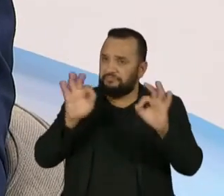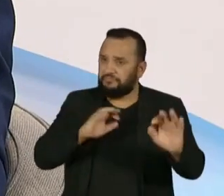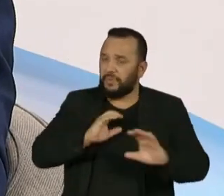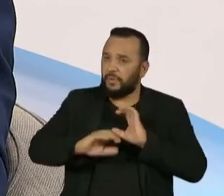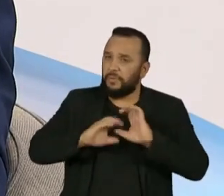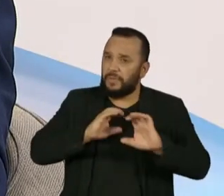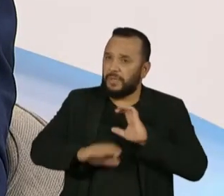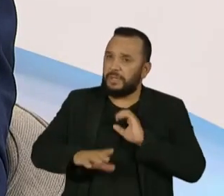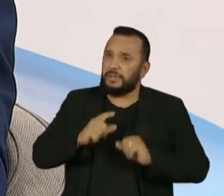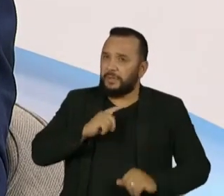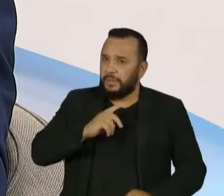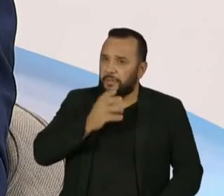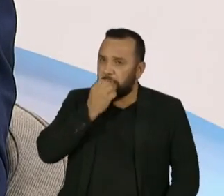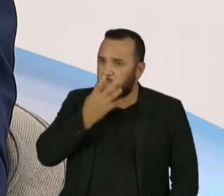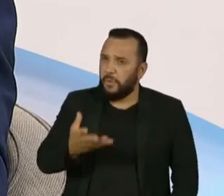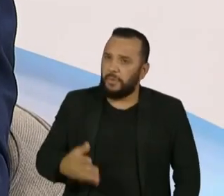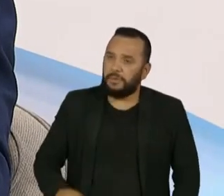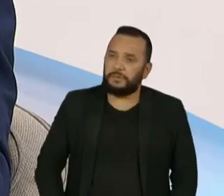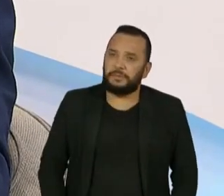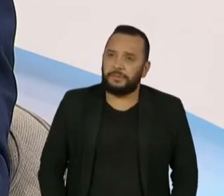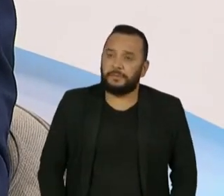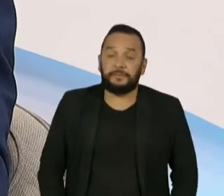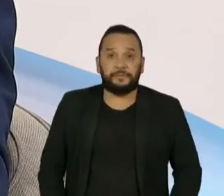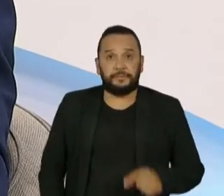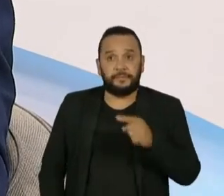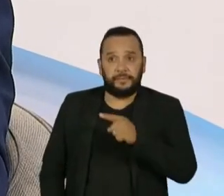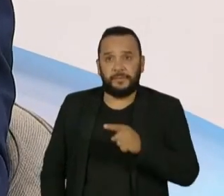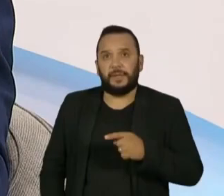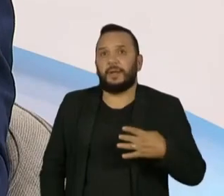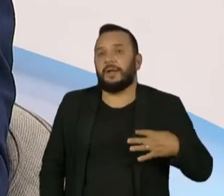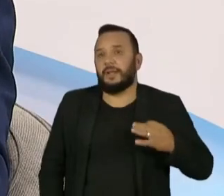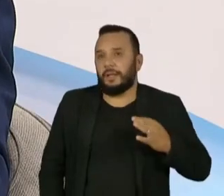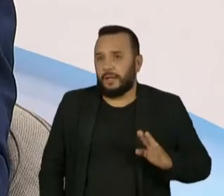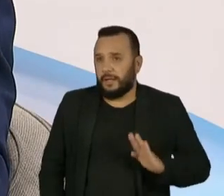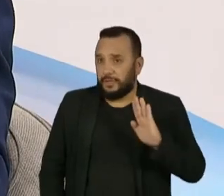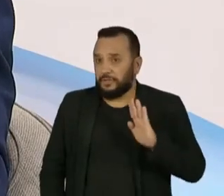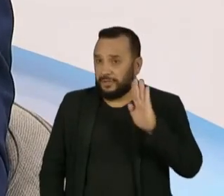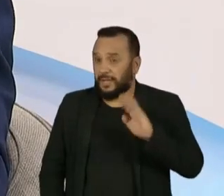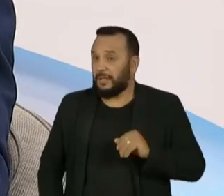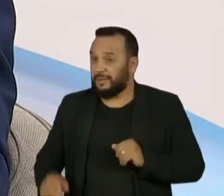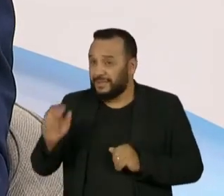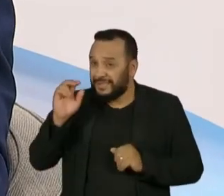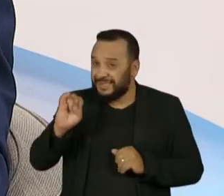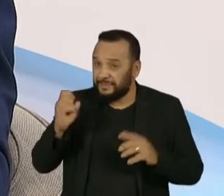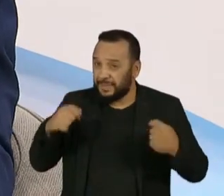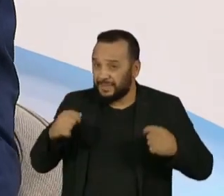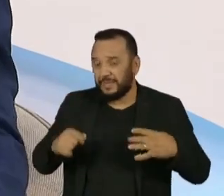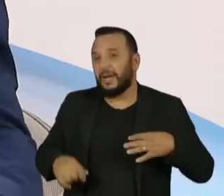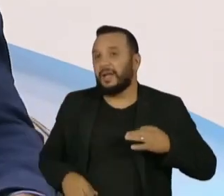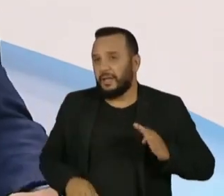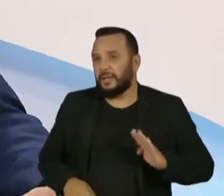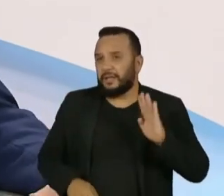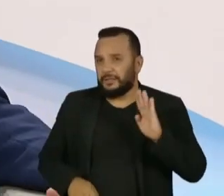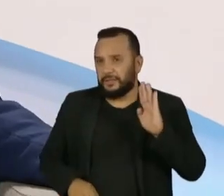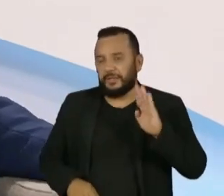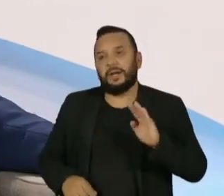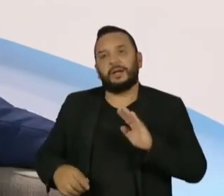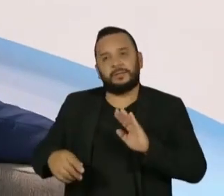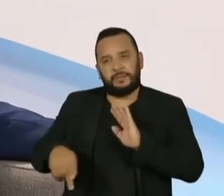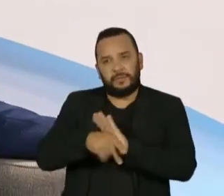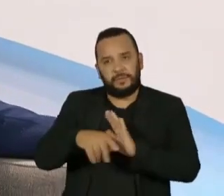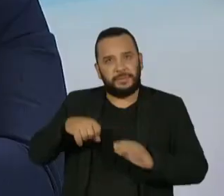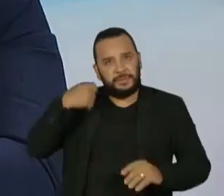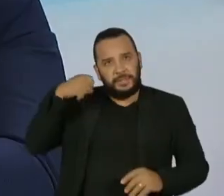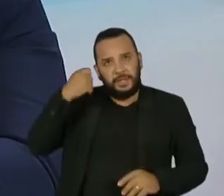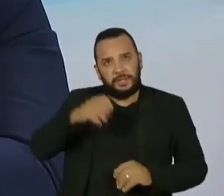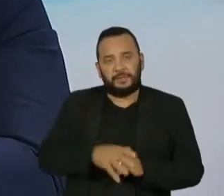que ela consegue ter. E, a princípio, ela é pré-candidata, se houver o caso. No futuro, provavelmente, ao Senado, lá no DF. Gabriel,